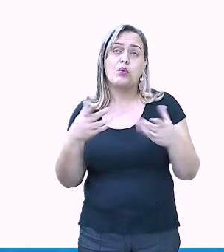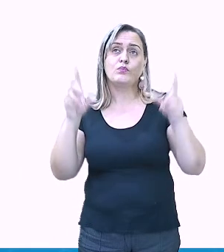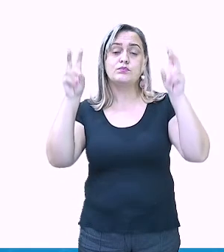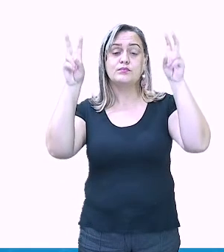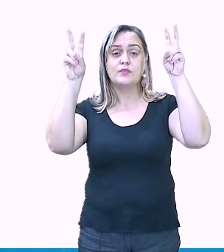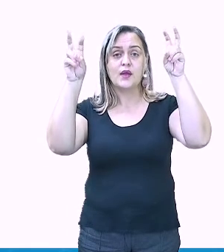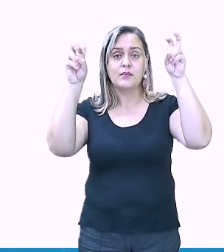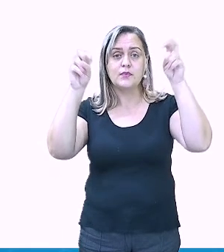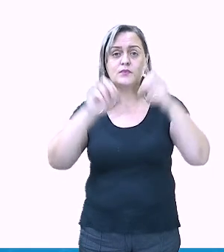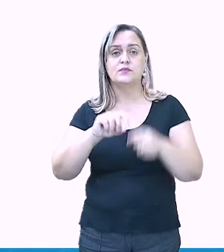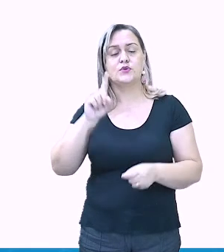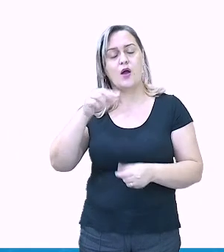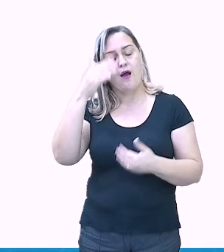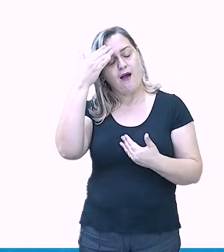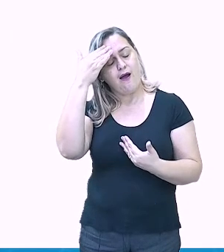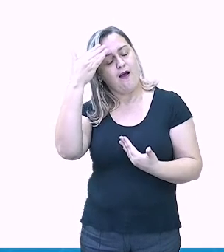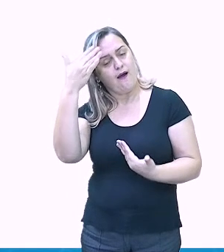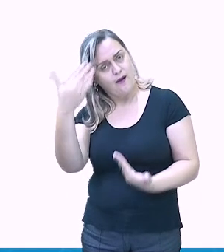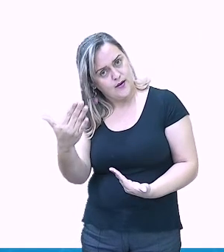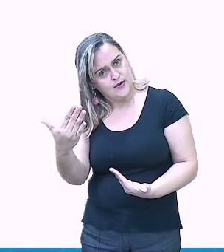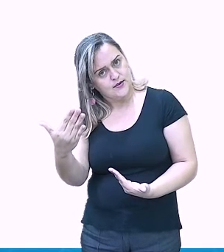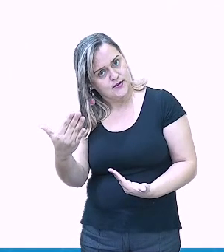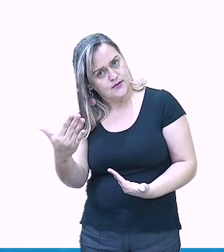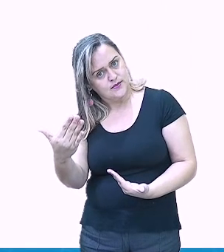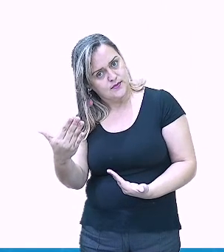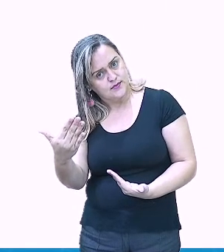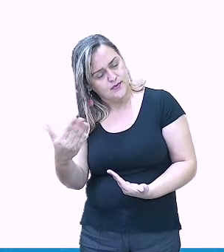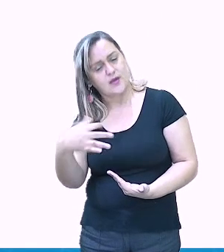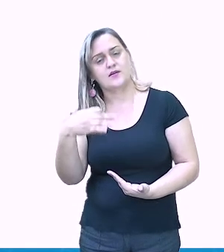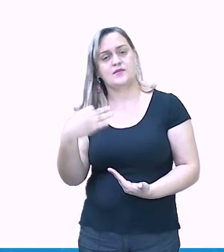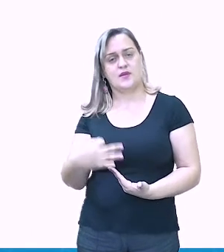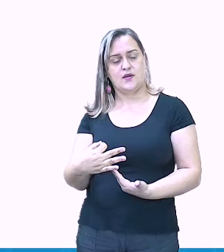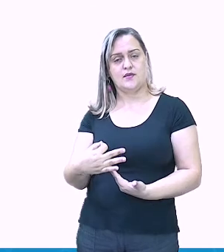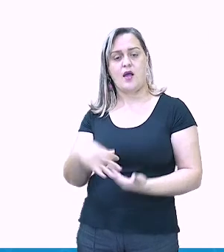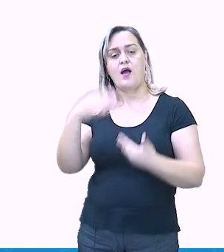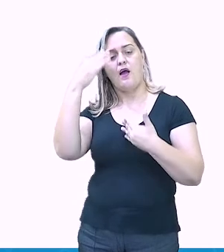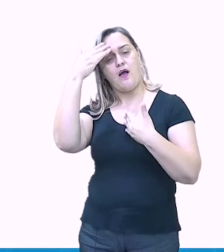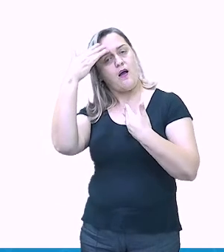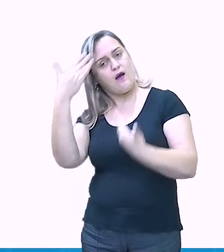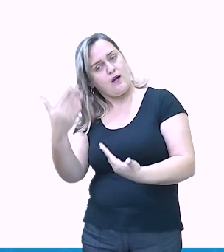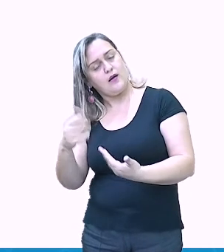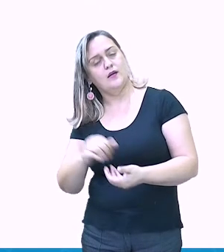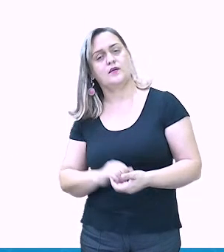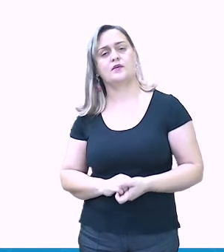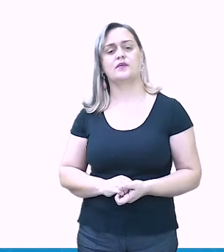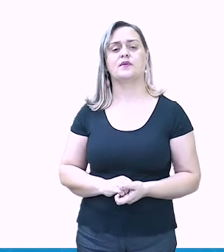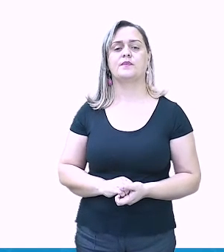agradecimento. Próxima, olha lá, obrigada, né? Um agradecimento.